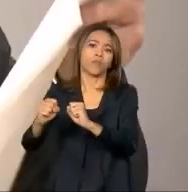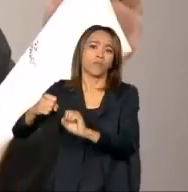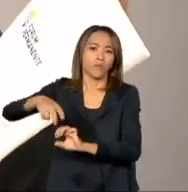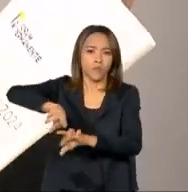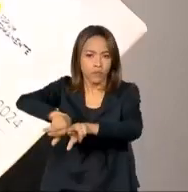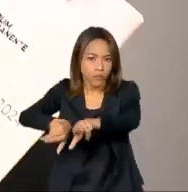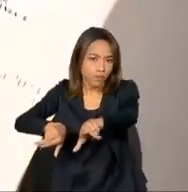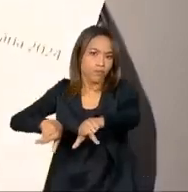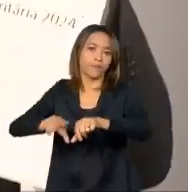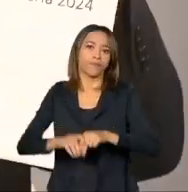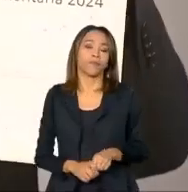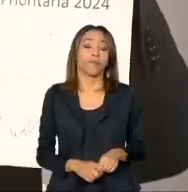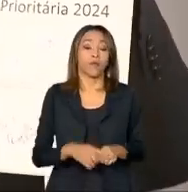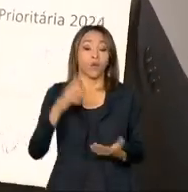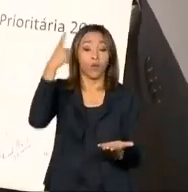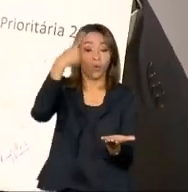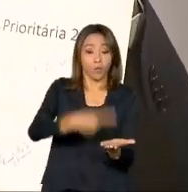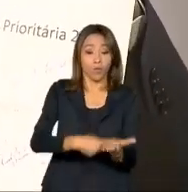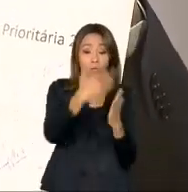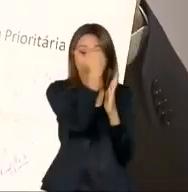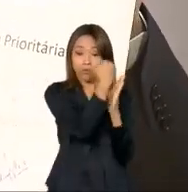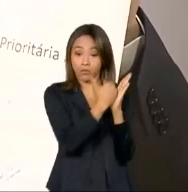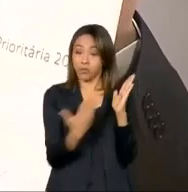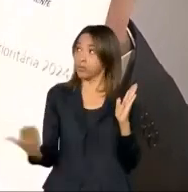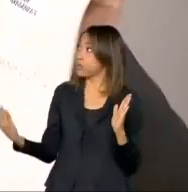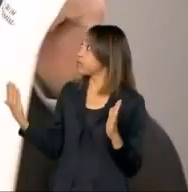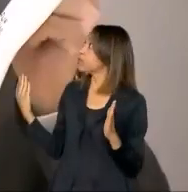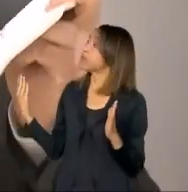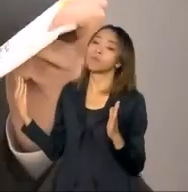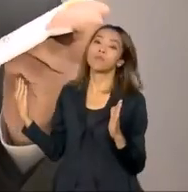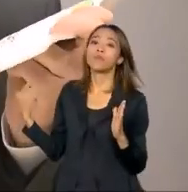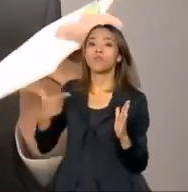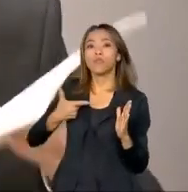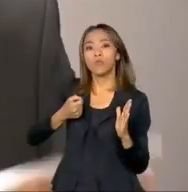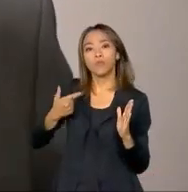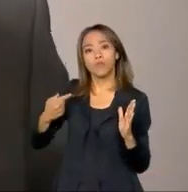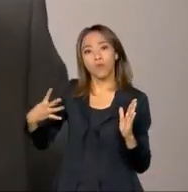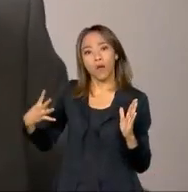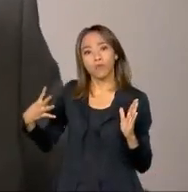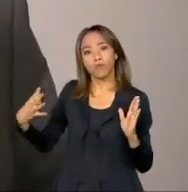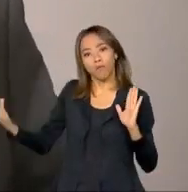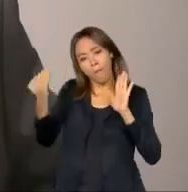agenda prioritária de 2024 tem aqui um verdadeiro